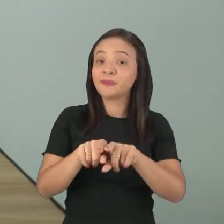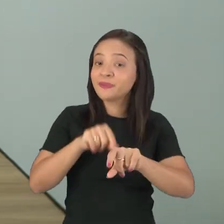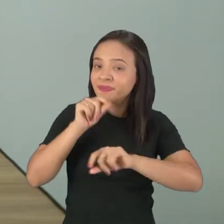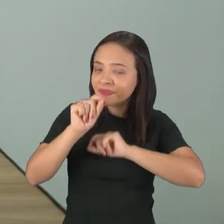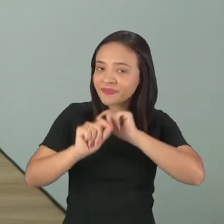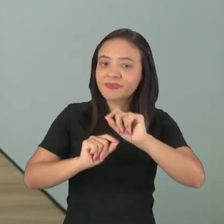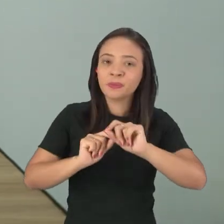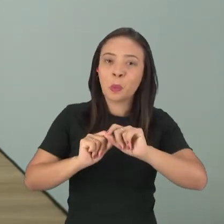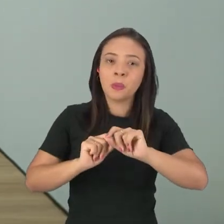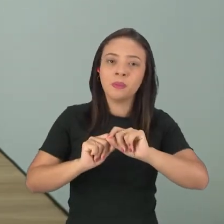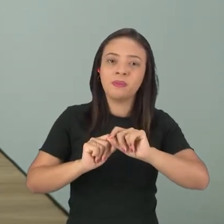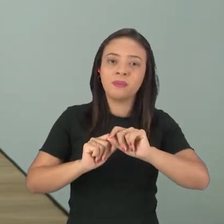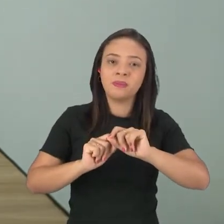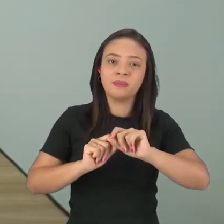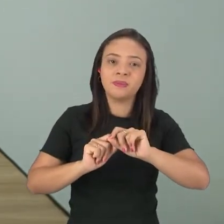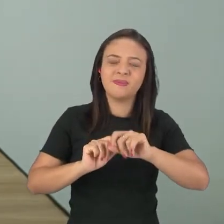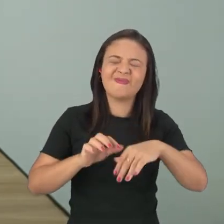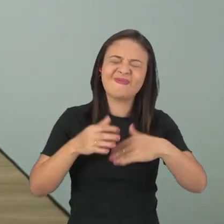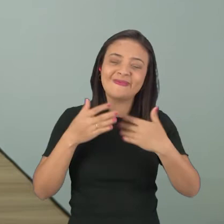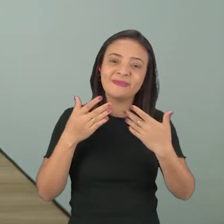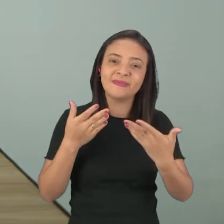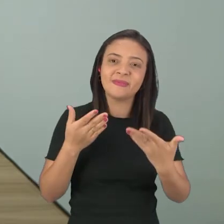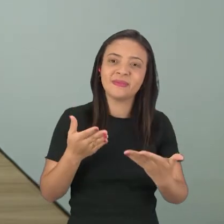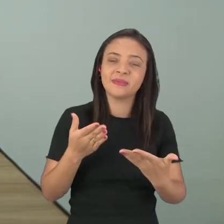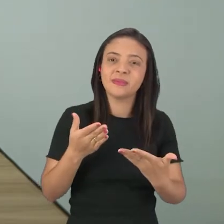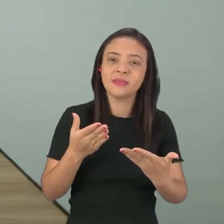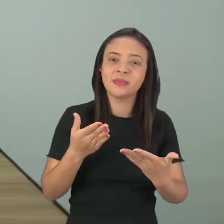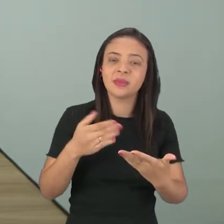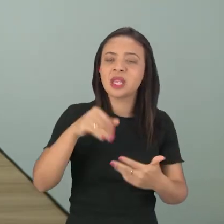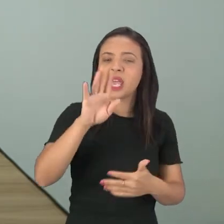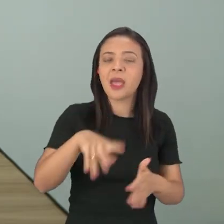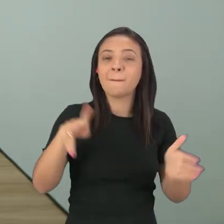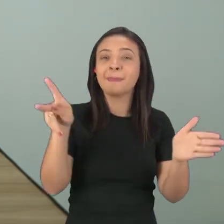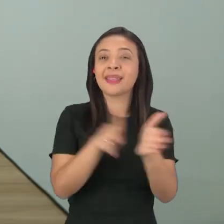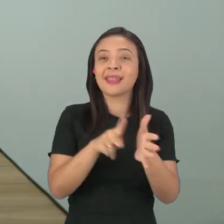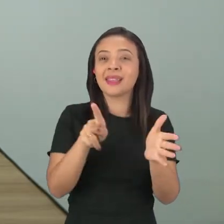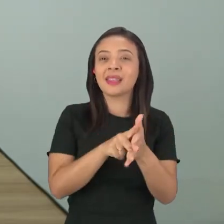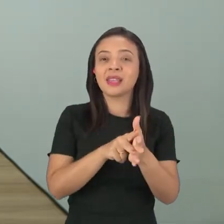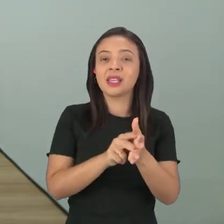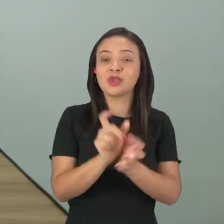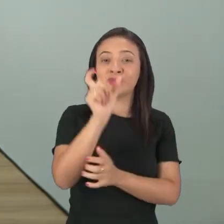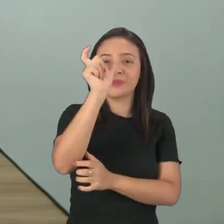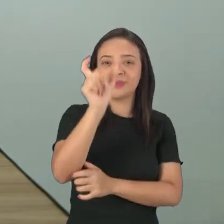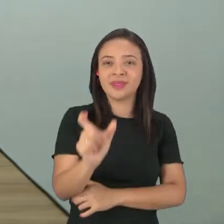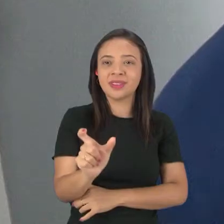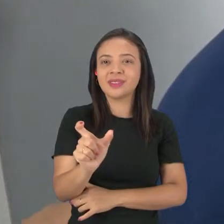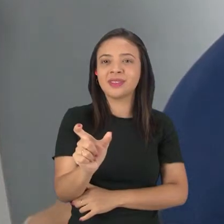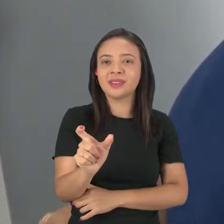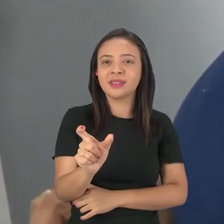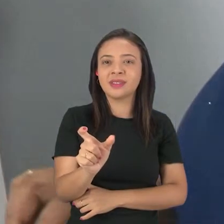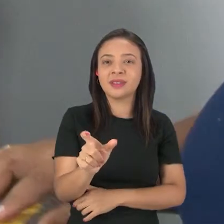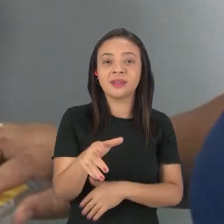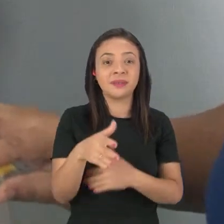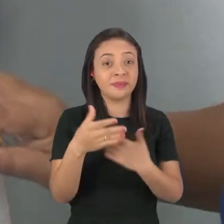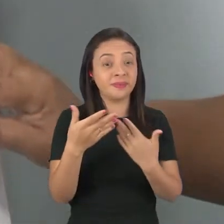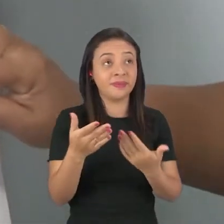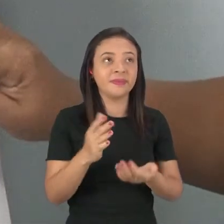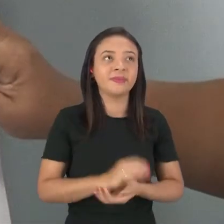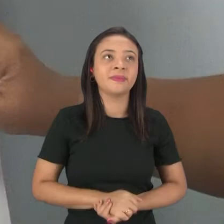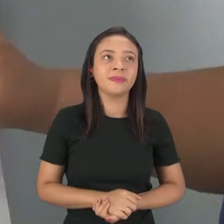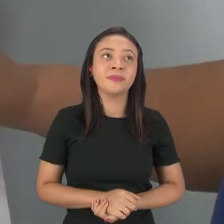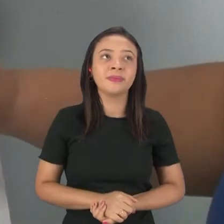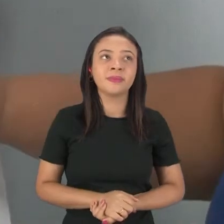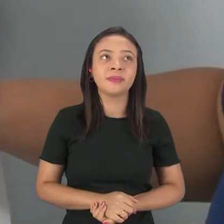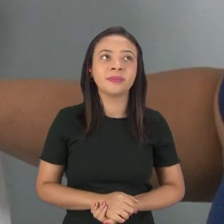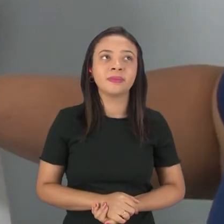disso e De quem é a fala do personagem muito bem pois agora